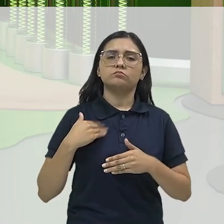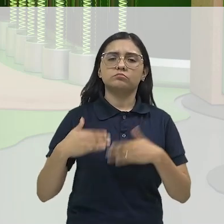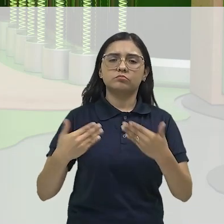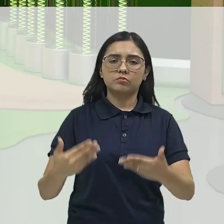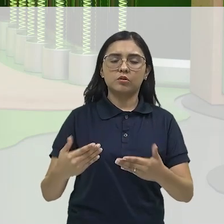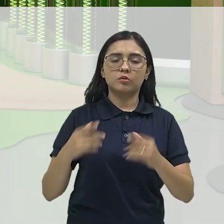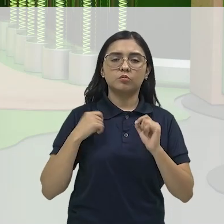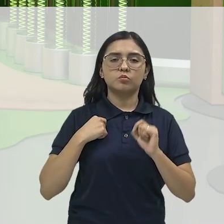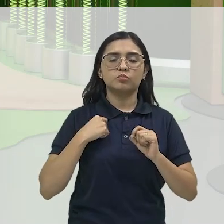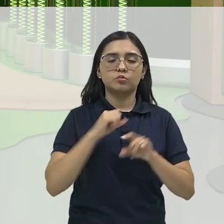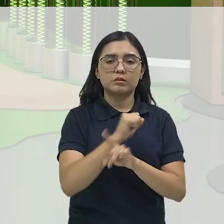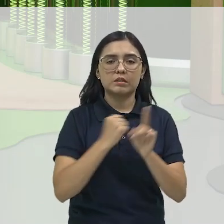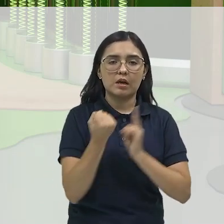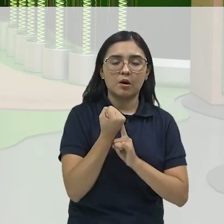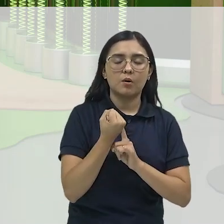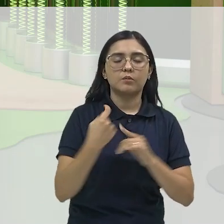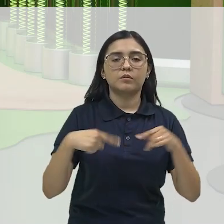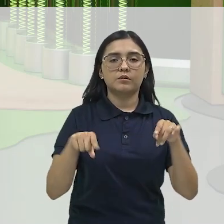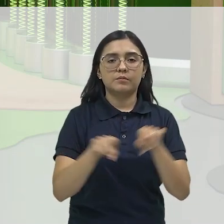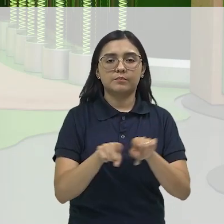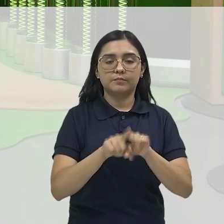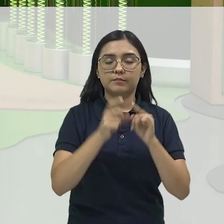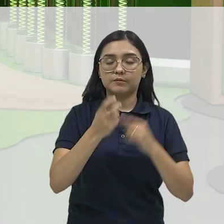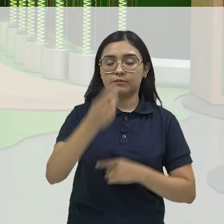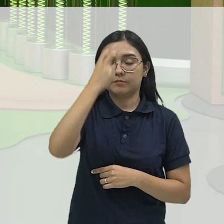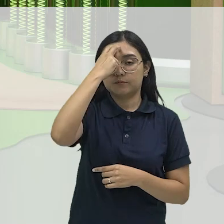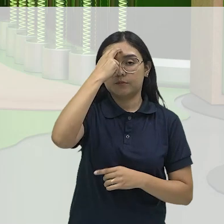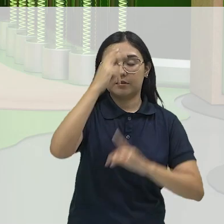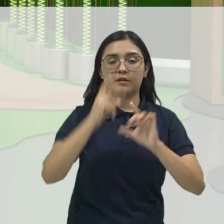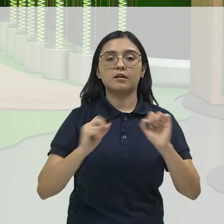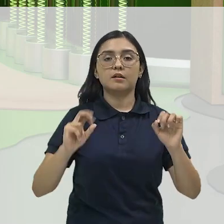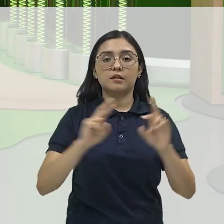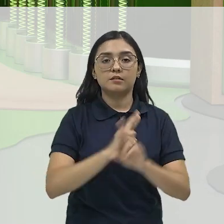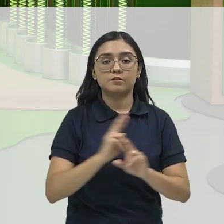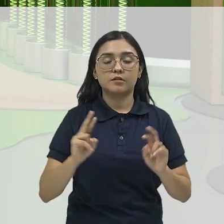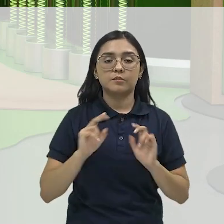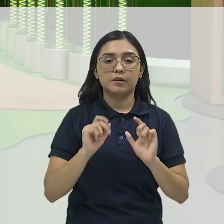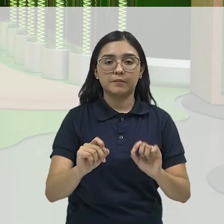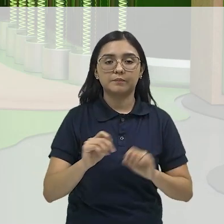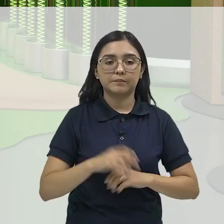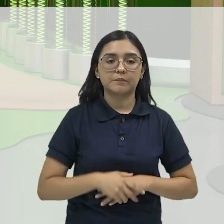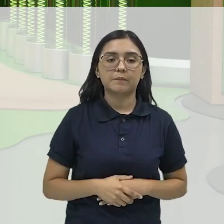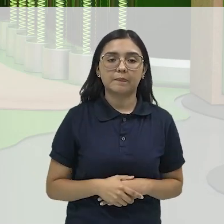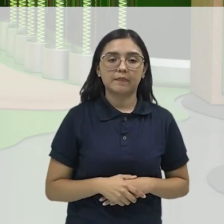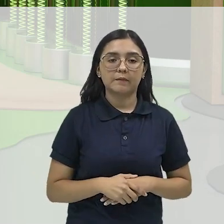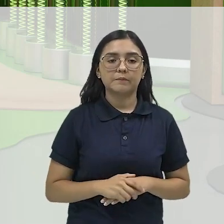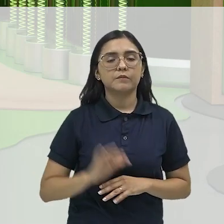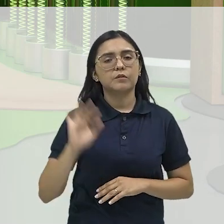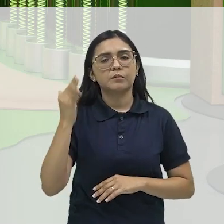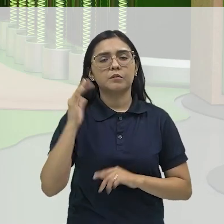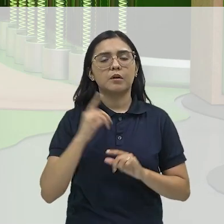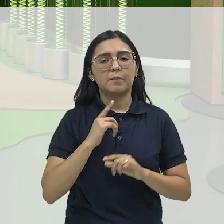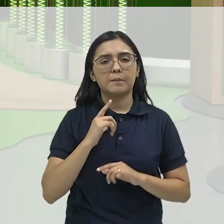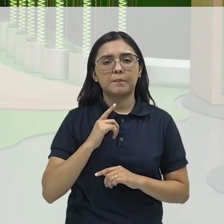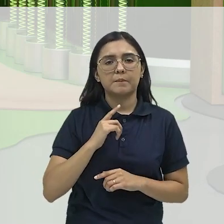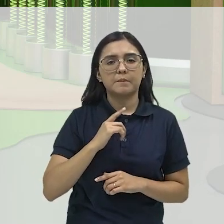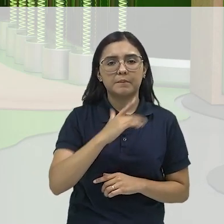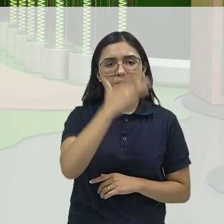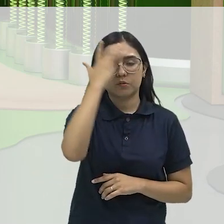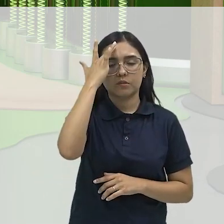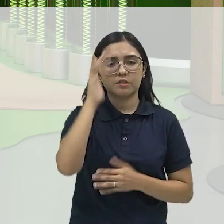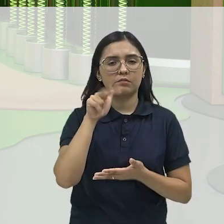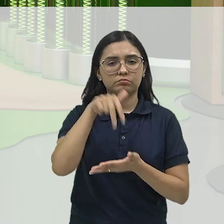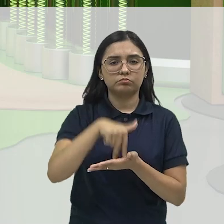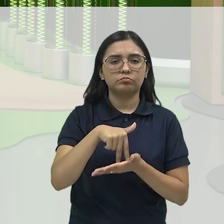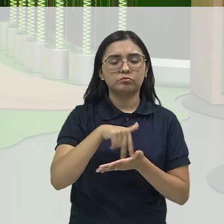construção cultural e ela pode estar relacionada ali, né, a alguns fatos onde a pessoa está inserida, né,